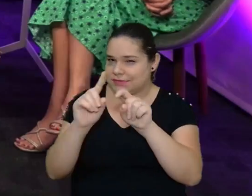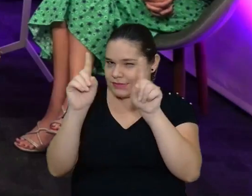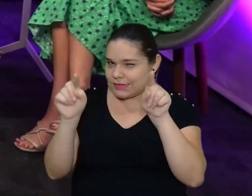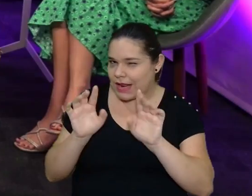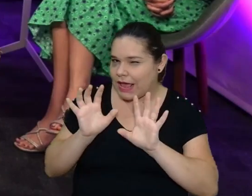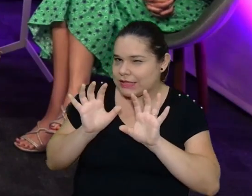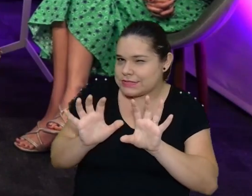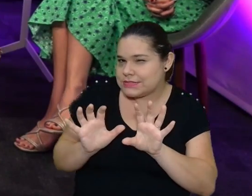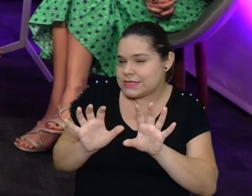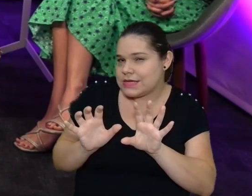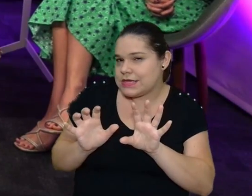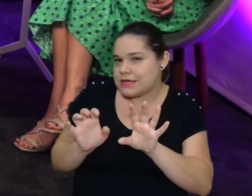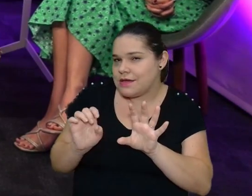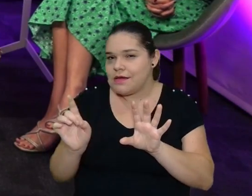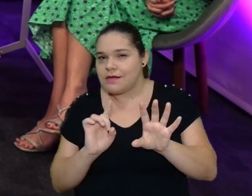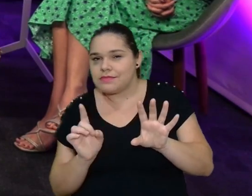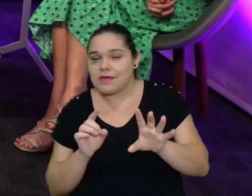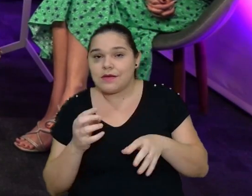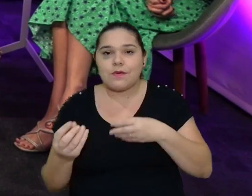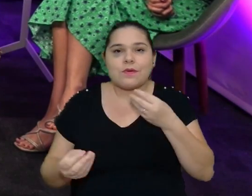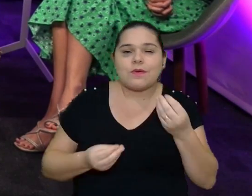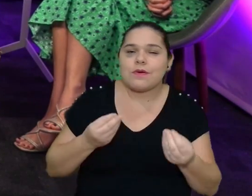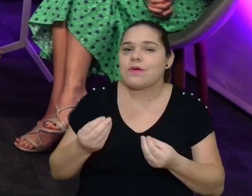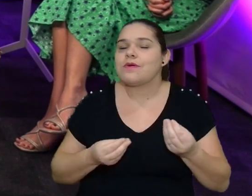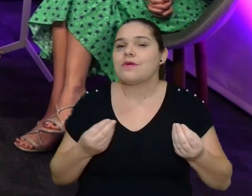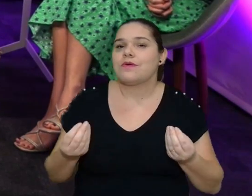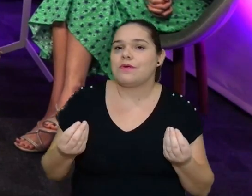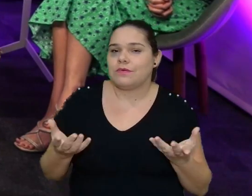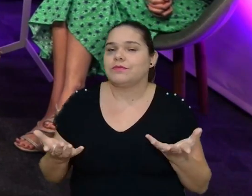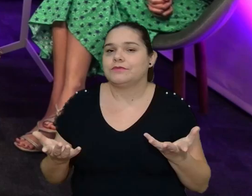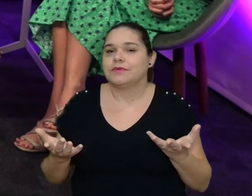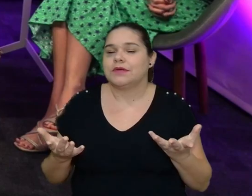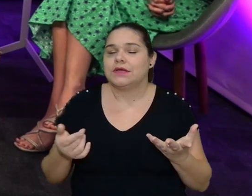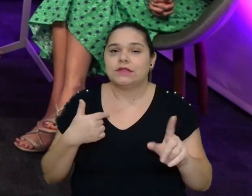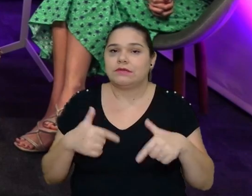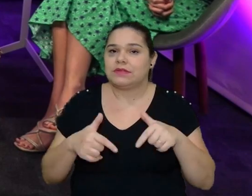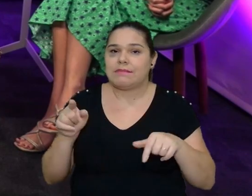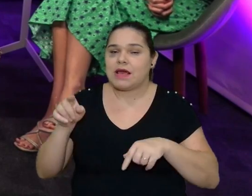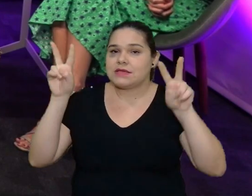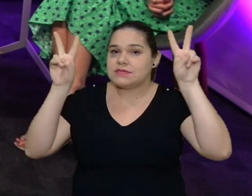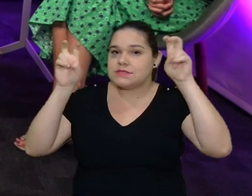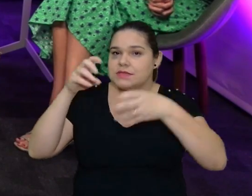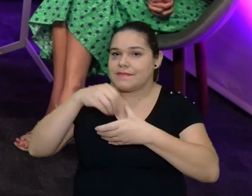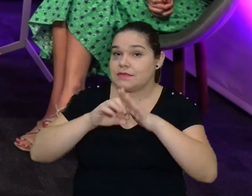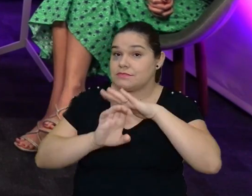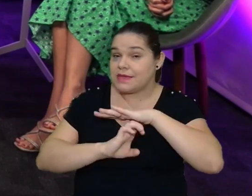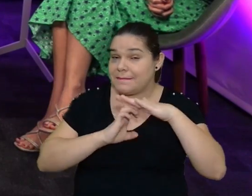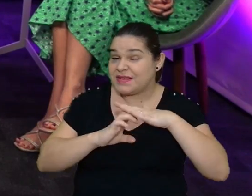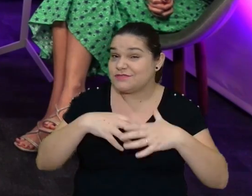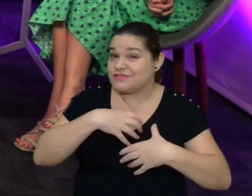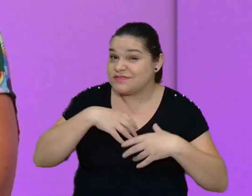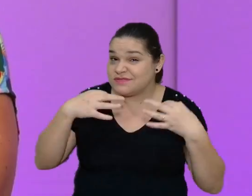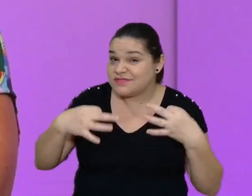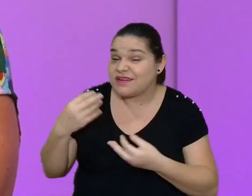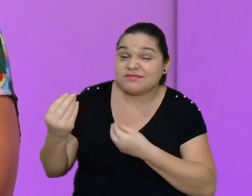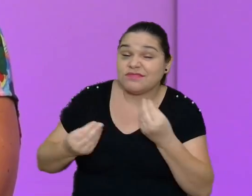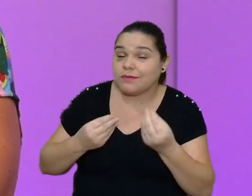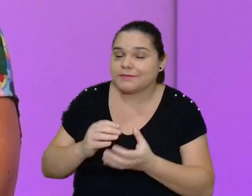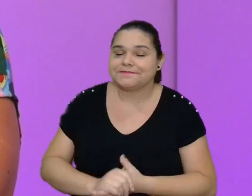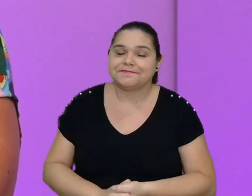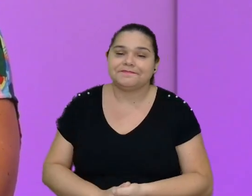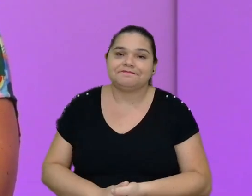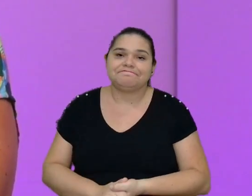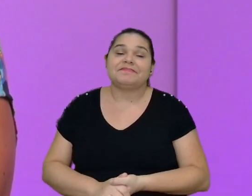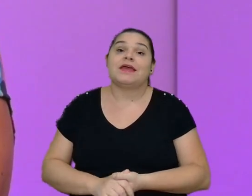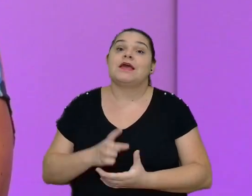A gente não trata de fato parentalidade de um modo geral dentro do ambiente corporativo como a gente deveria tratar? Definitivamente devemos tratar